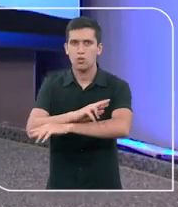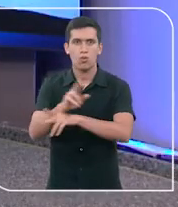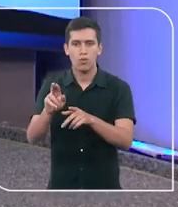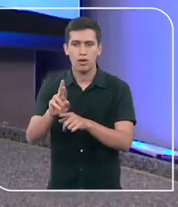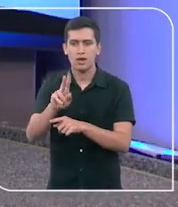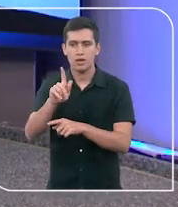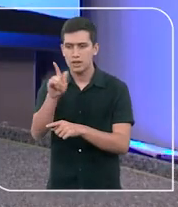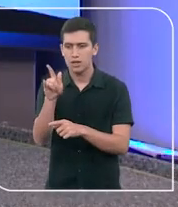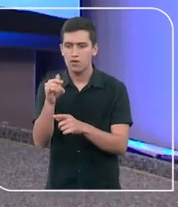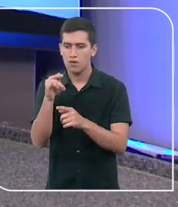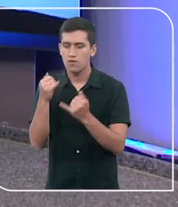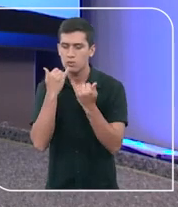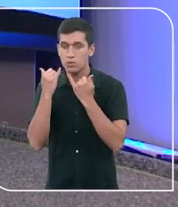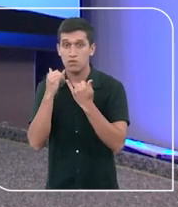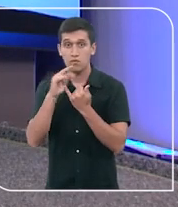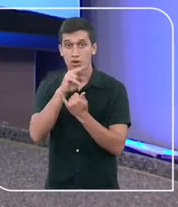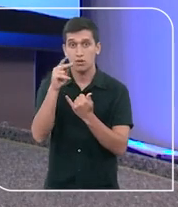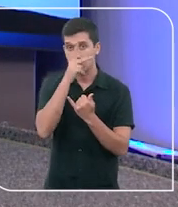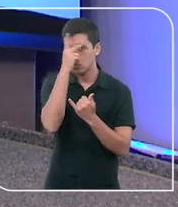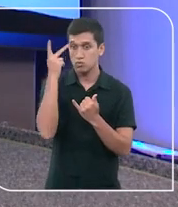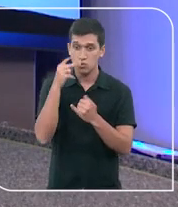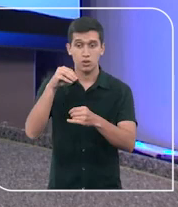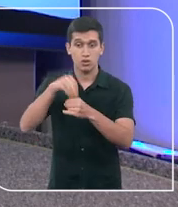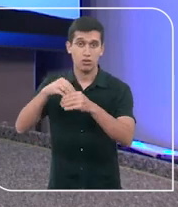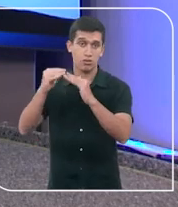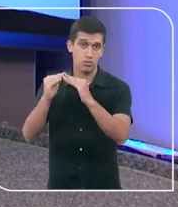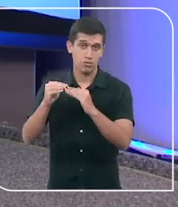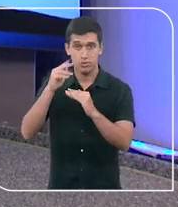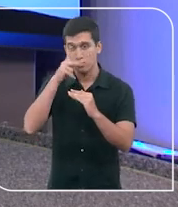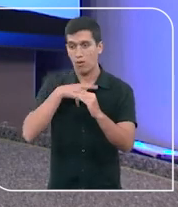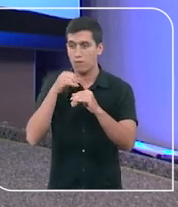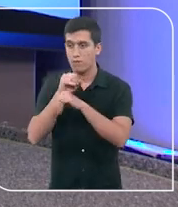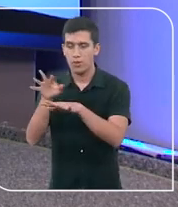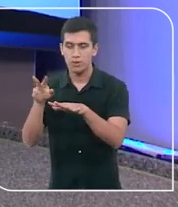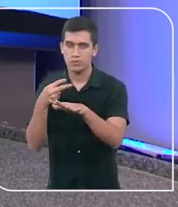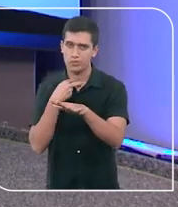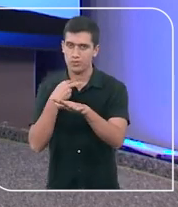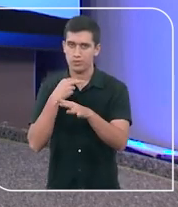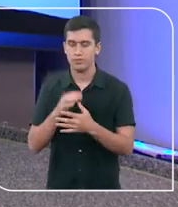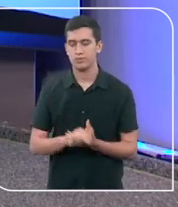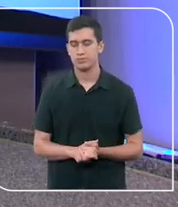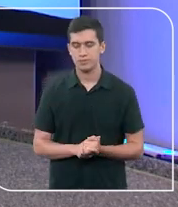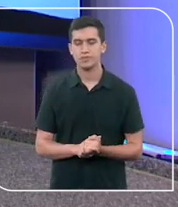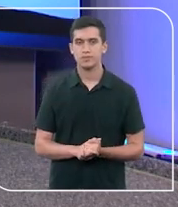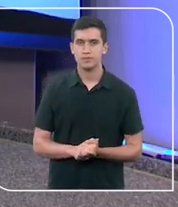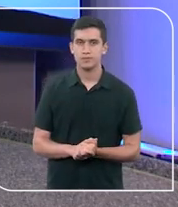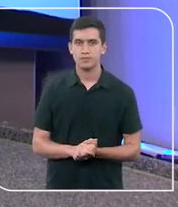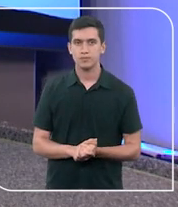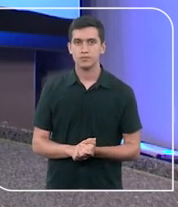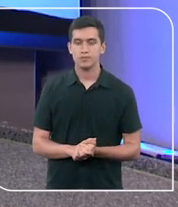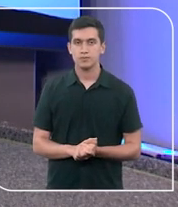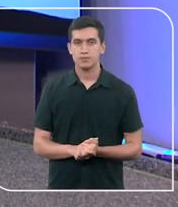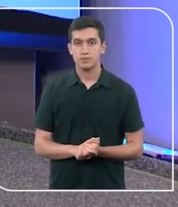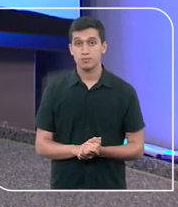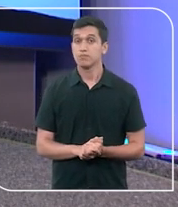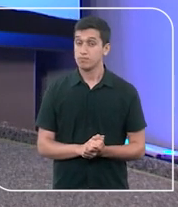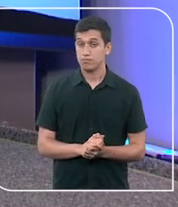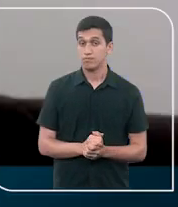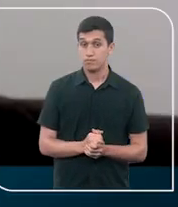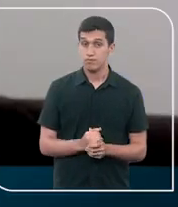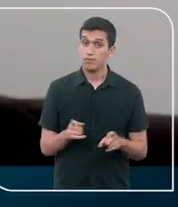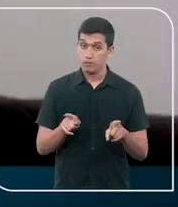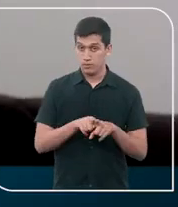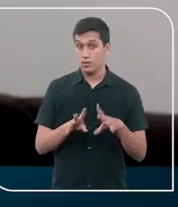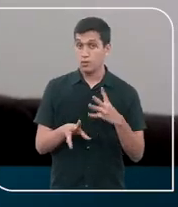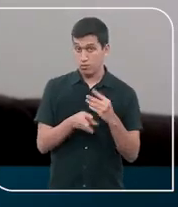Seriam aí as minhas considerações iniciais a respeito desse tema. Por favor. Fazendo um complemento, Fátima, por